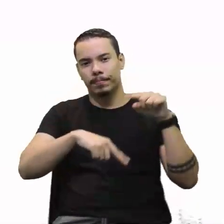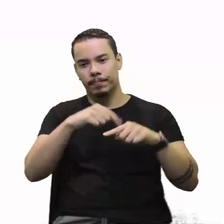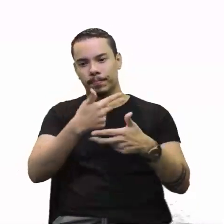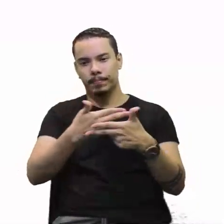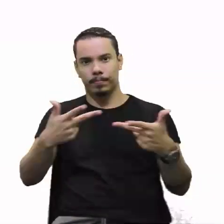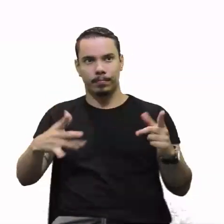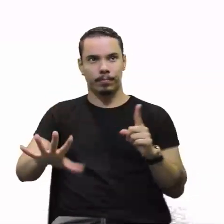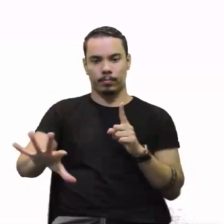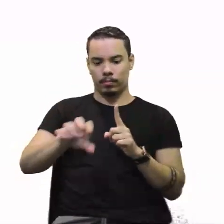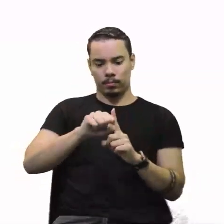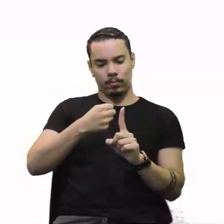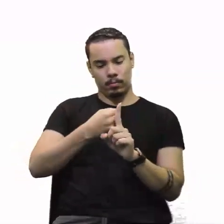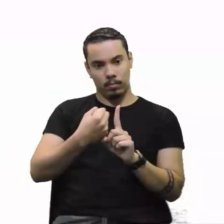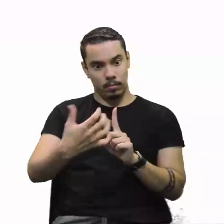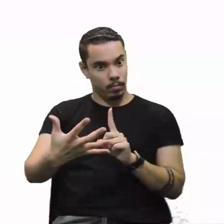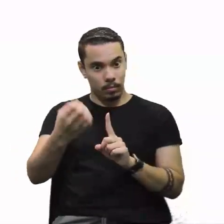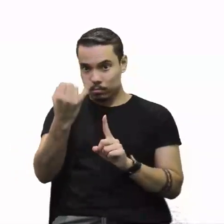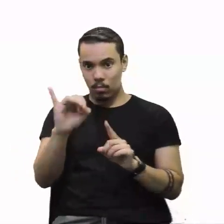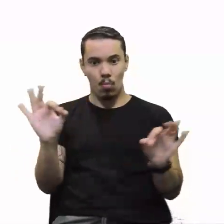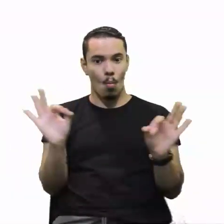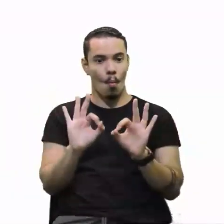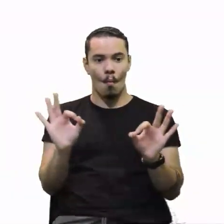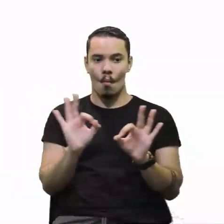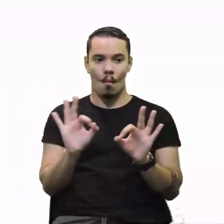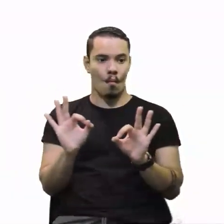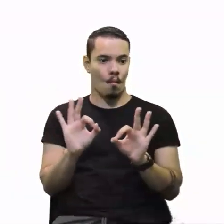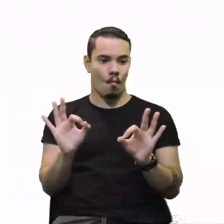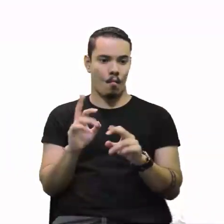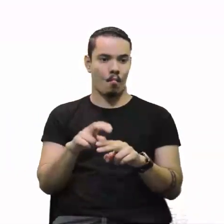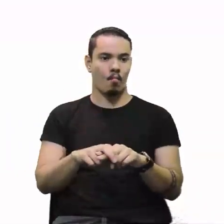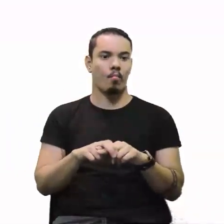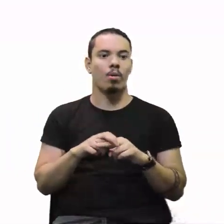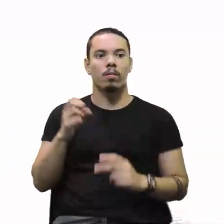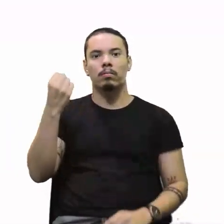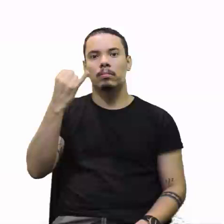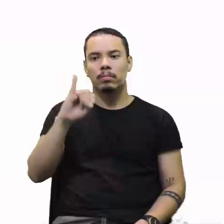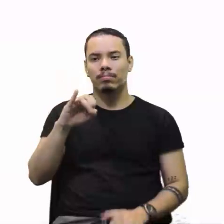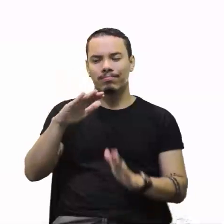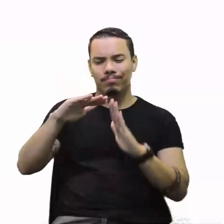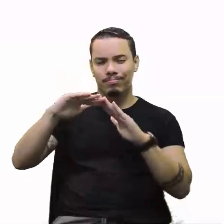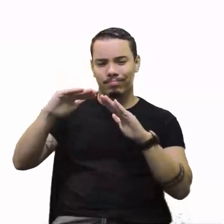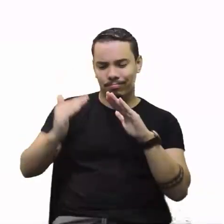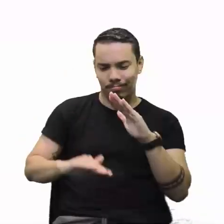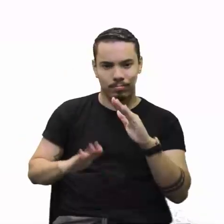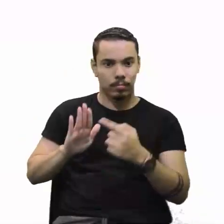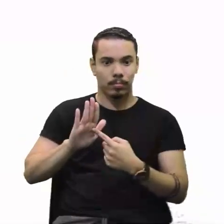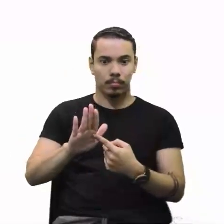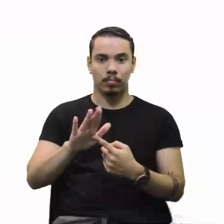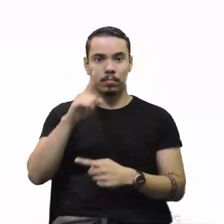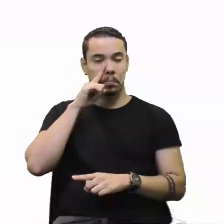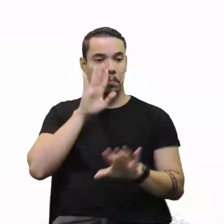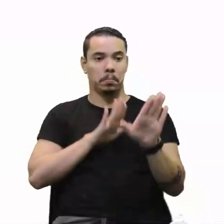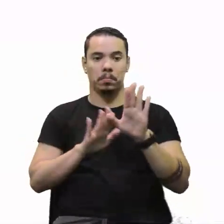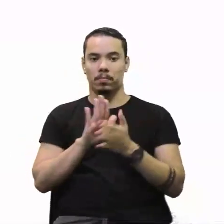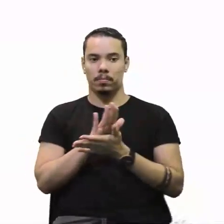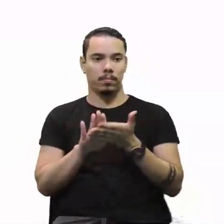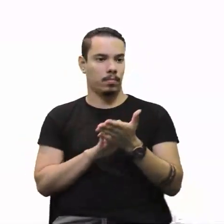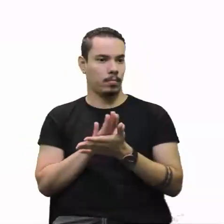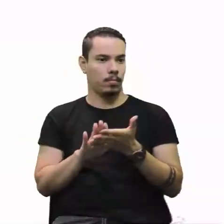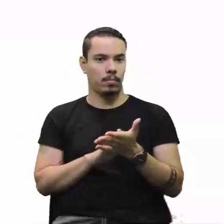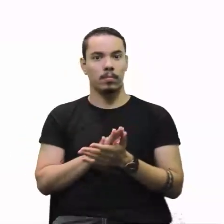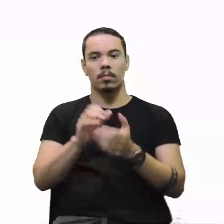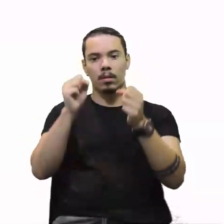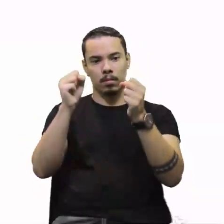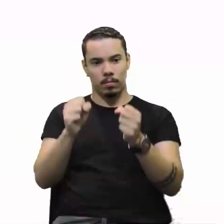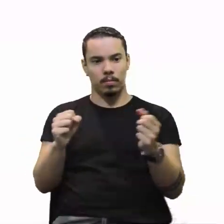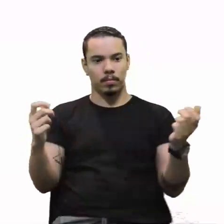absorve a radiação, né? Se não absorver, e se tiver um nível tão baixo, tão baixo, tão baixo que não apresenta risco, pode